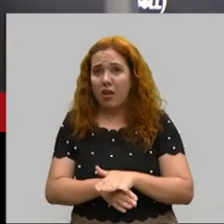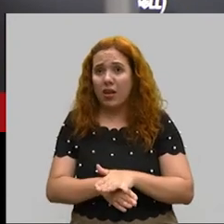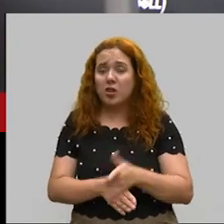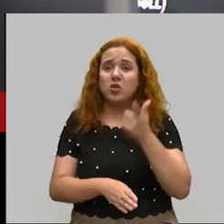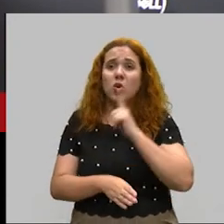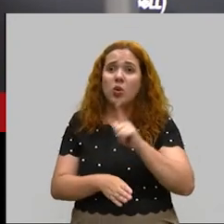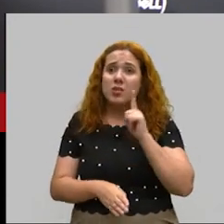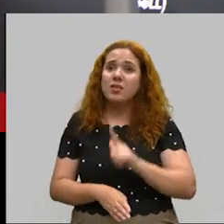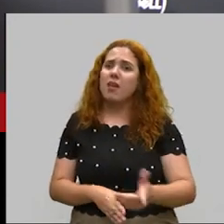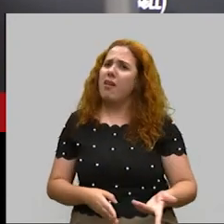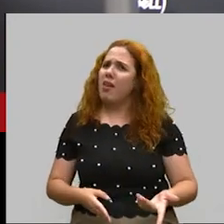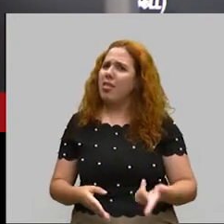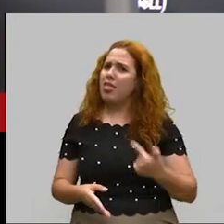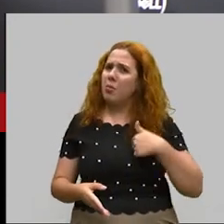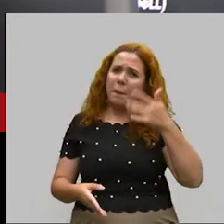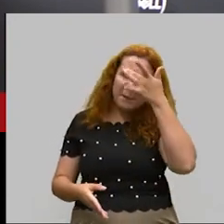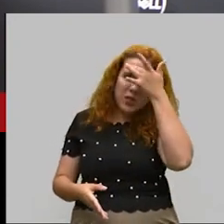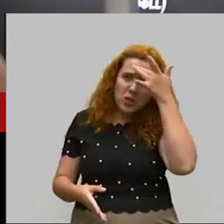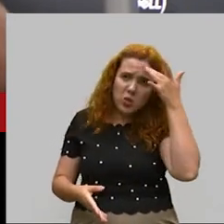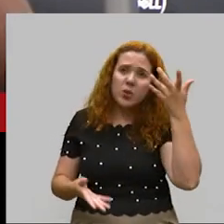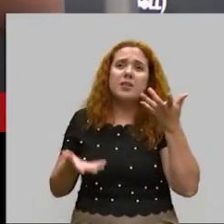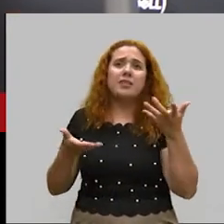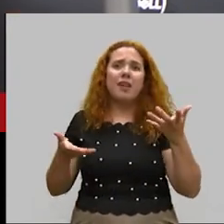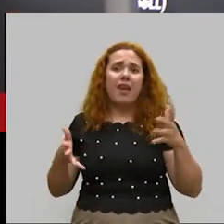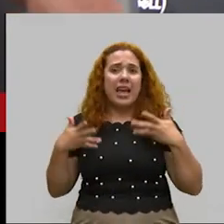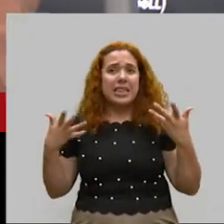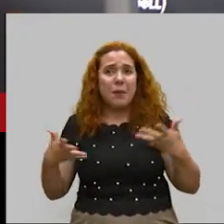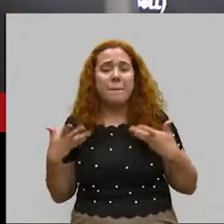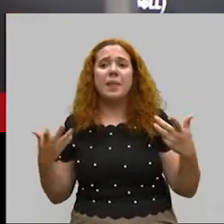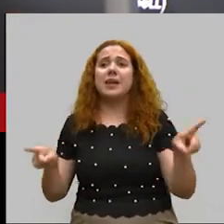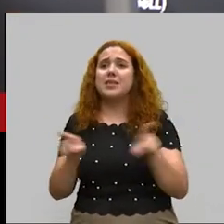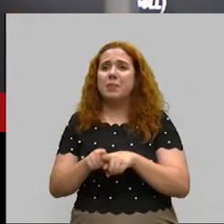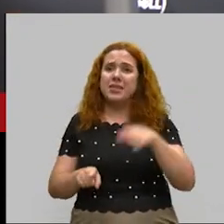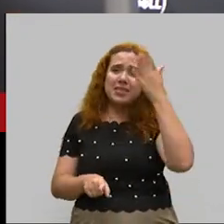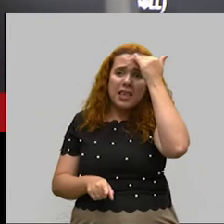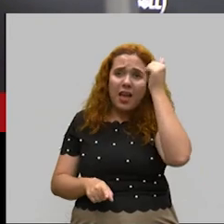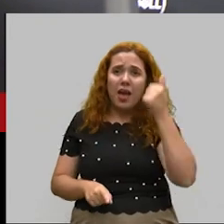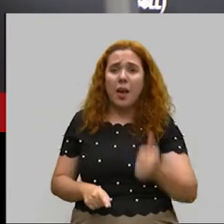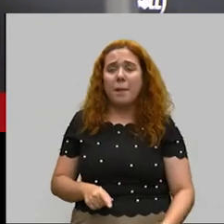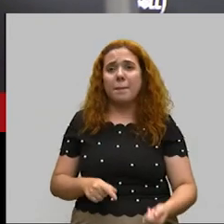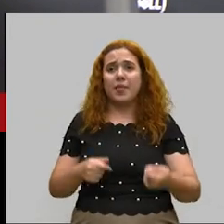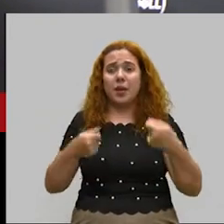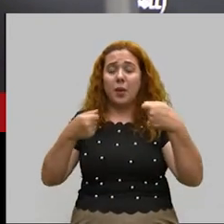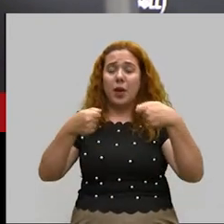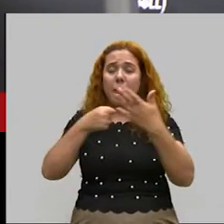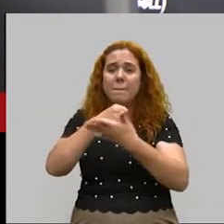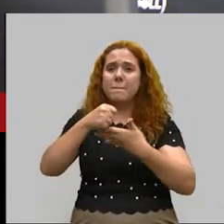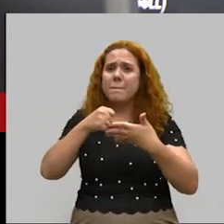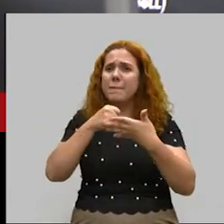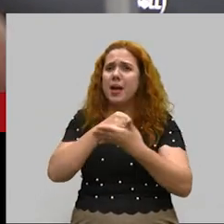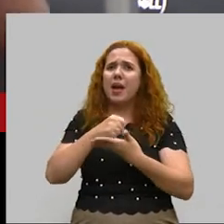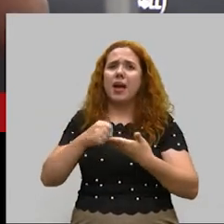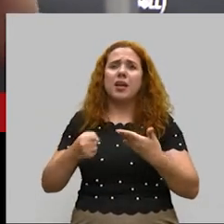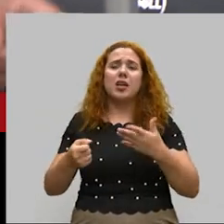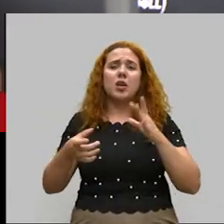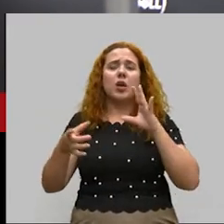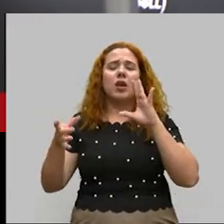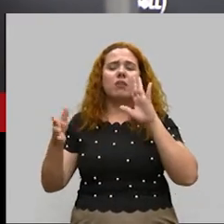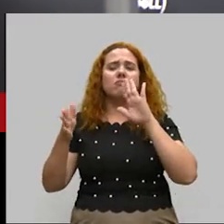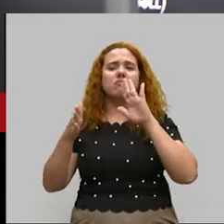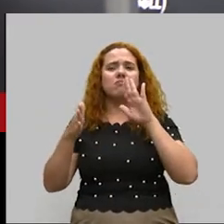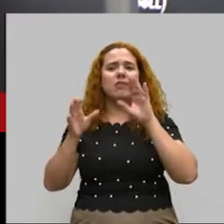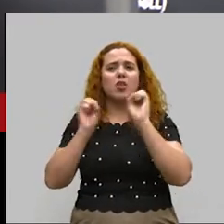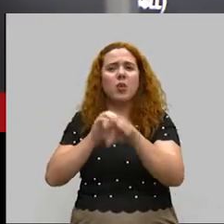temos gente animada com conhecimento que tá lá na base porque a nossa educação ela é contextualizada aquele